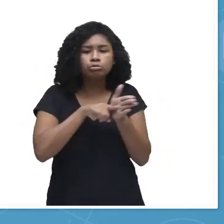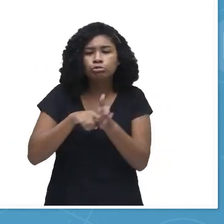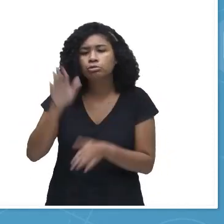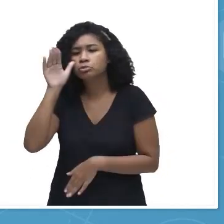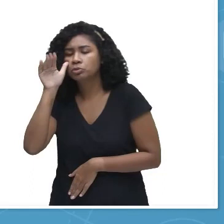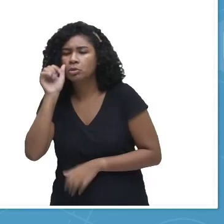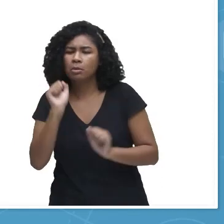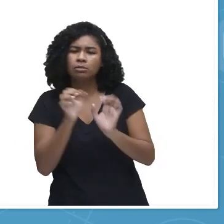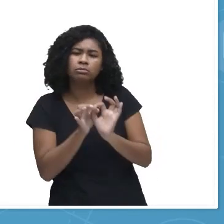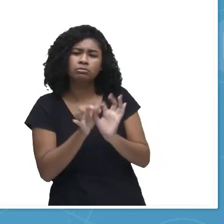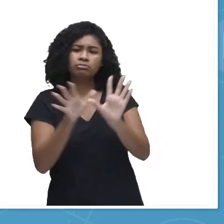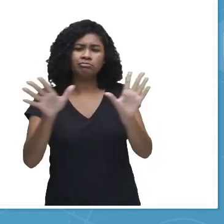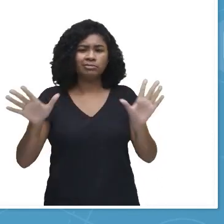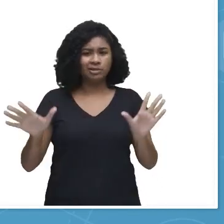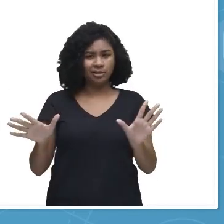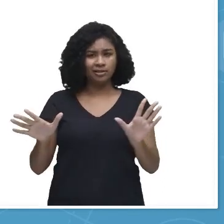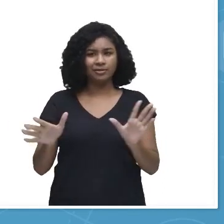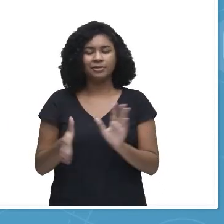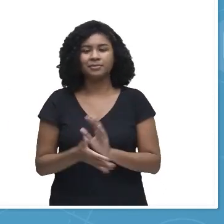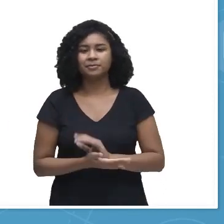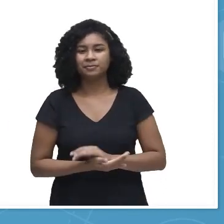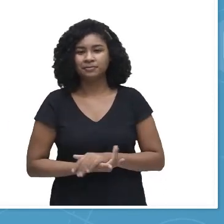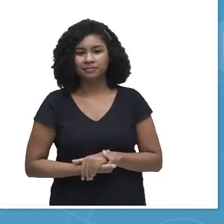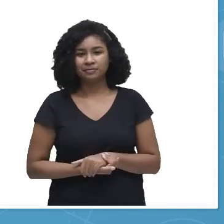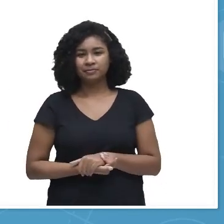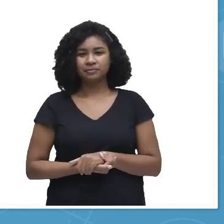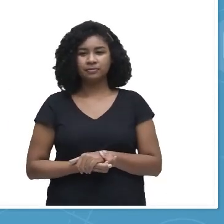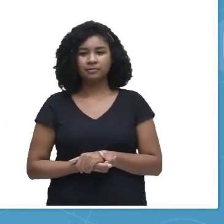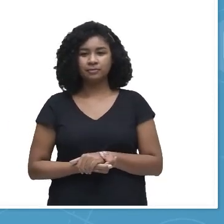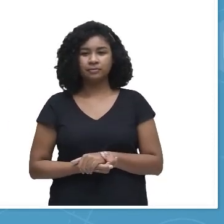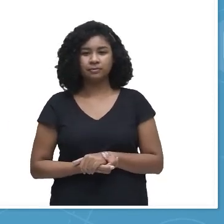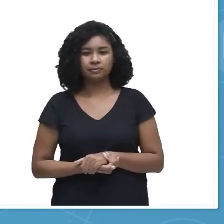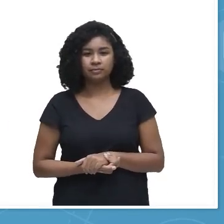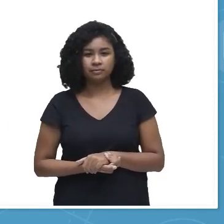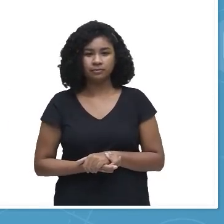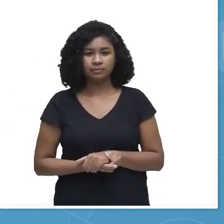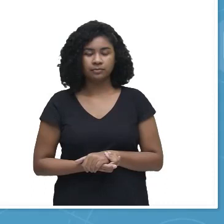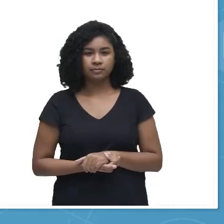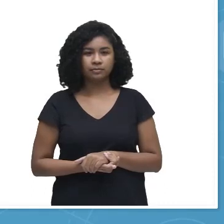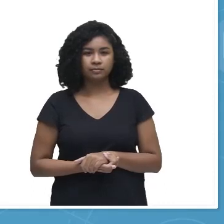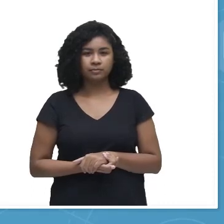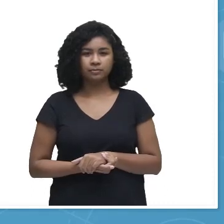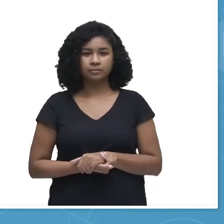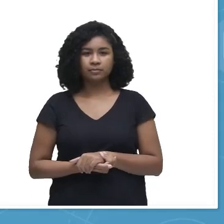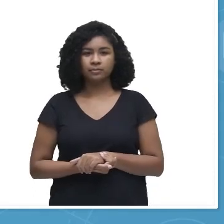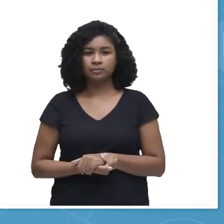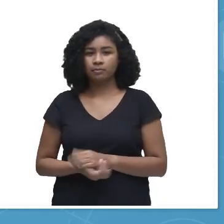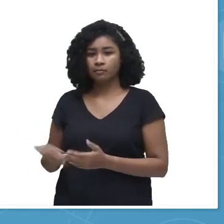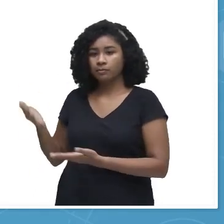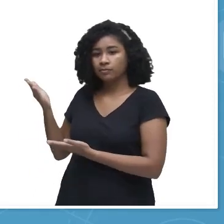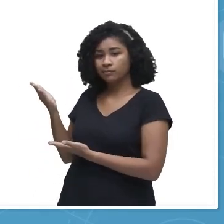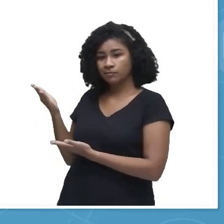ou por sede de conhecimento mesmo, buscar conhecer um pouco mais dessa personalidade histórica. Ok, gente?